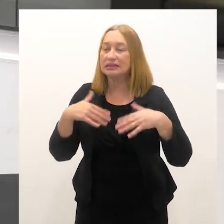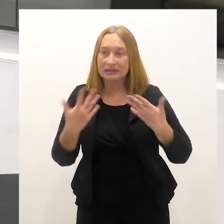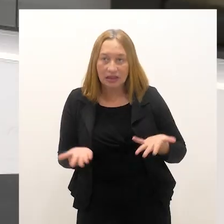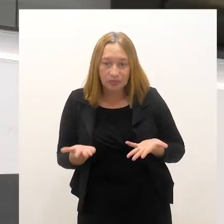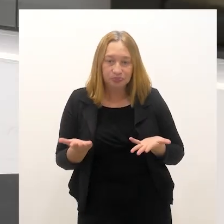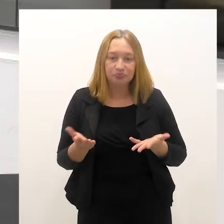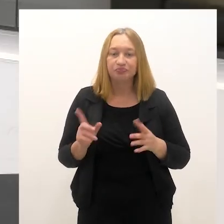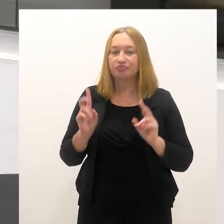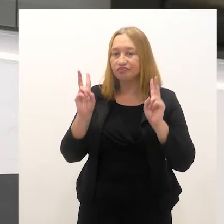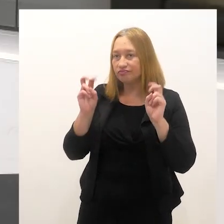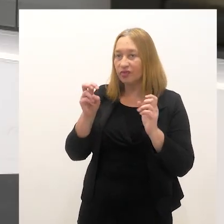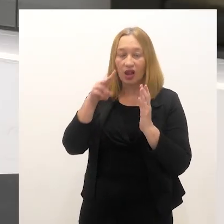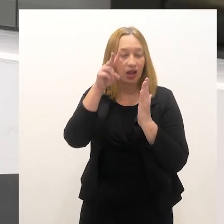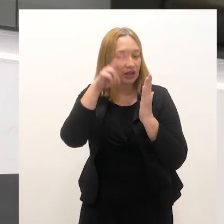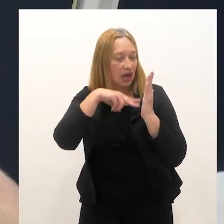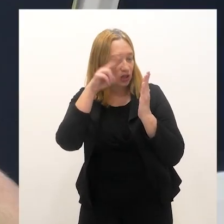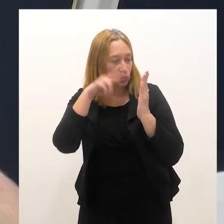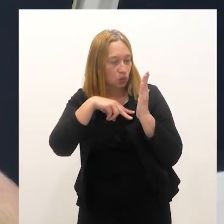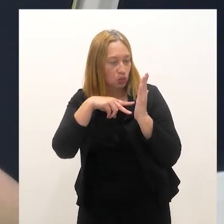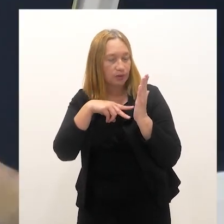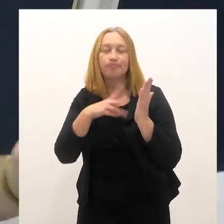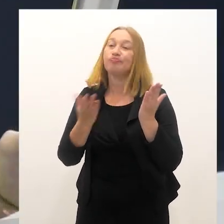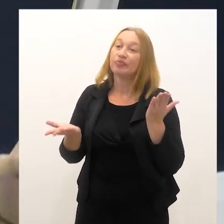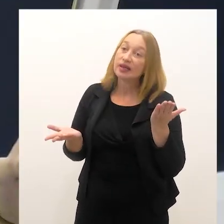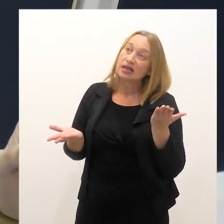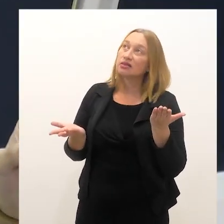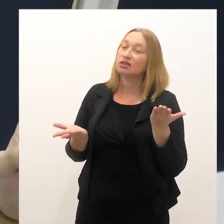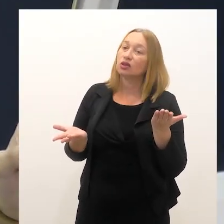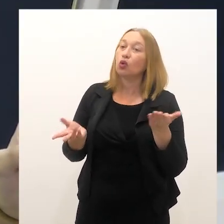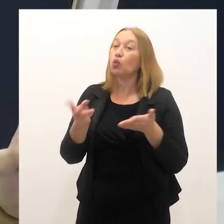Então, nessa questão da leitura, né?